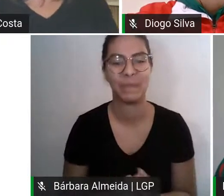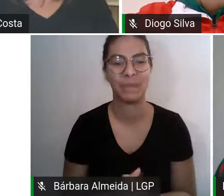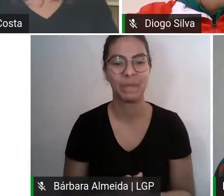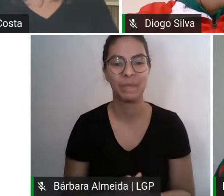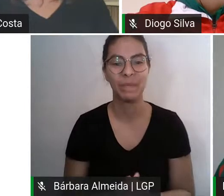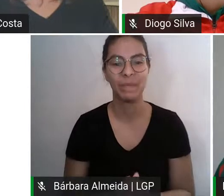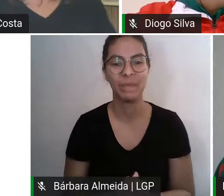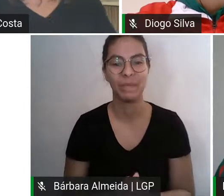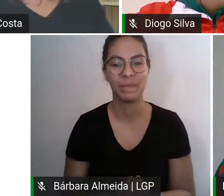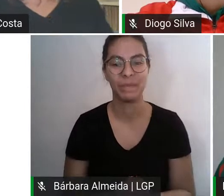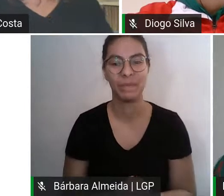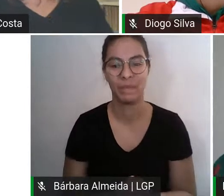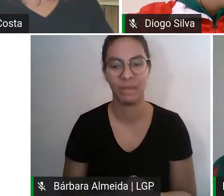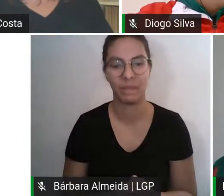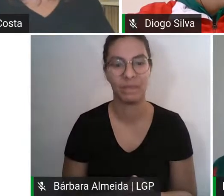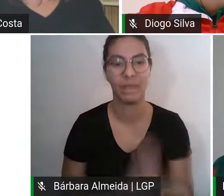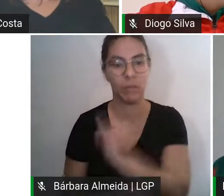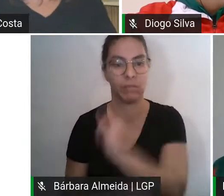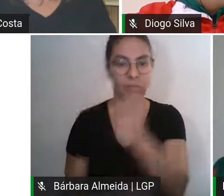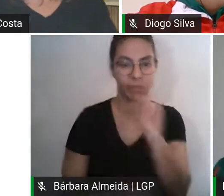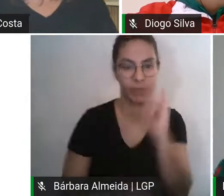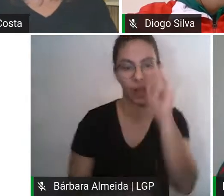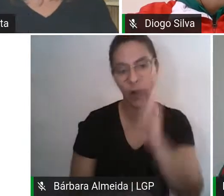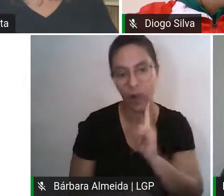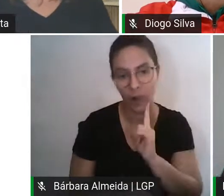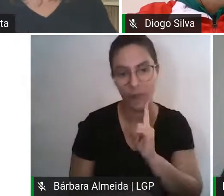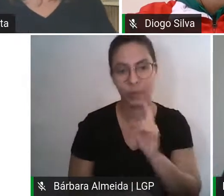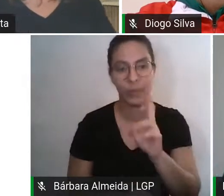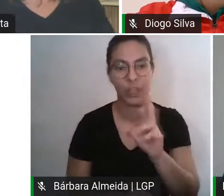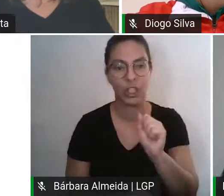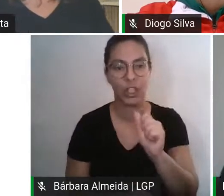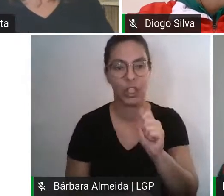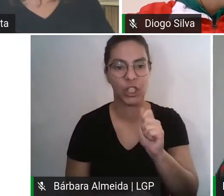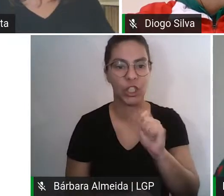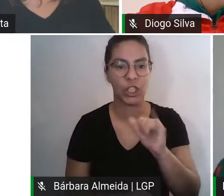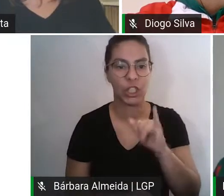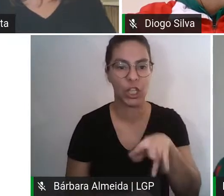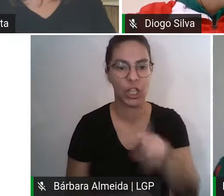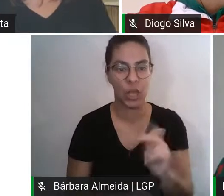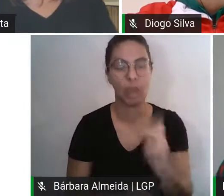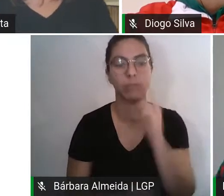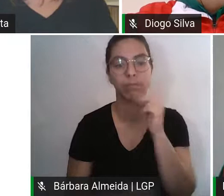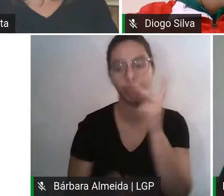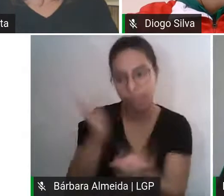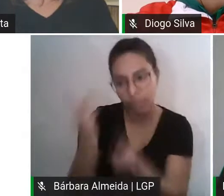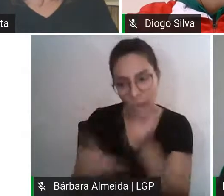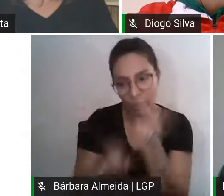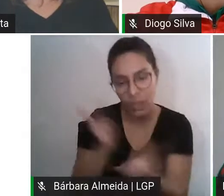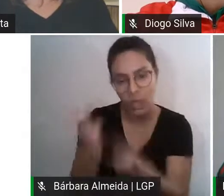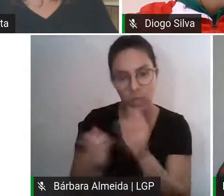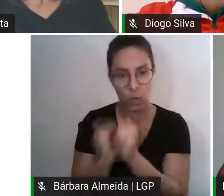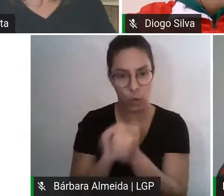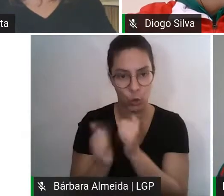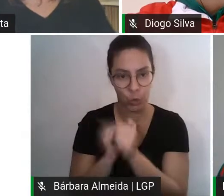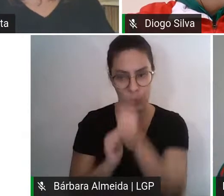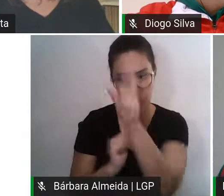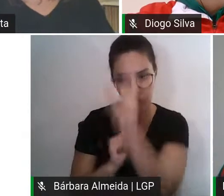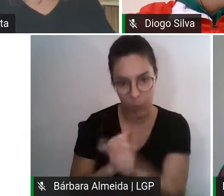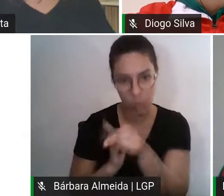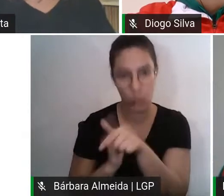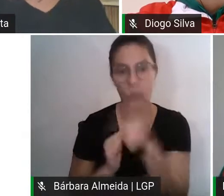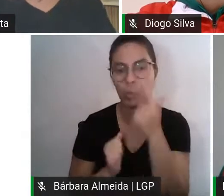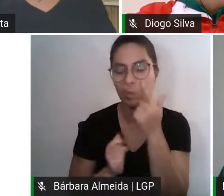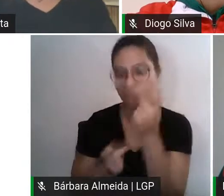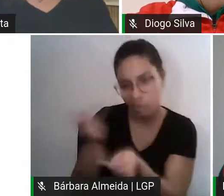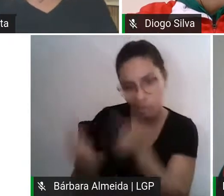Regressamos à Regina Costa. Sabemos que os processos de classificação funcional desportiva no desporto paralímpico estão em